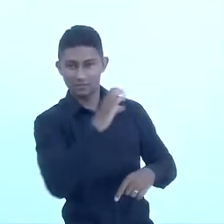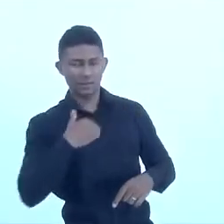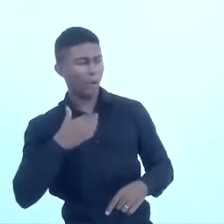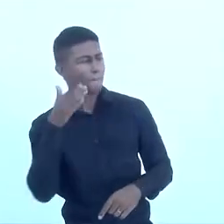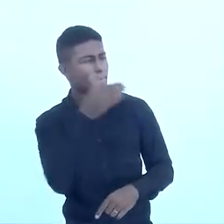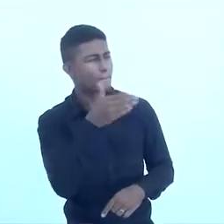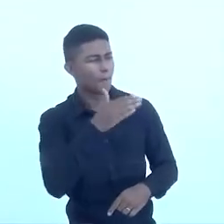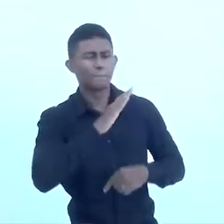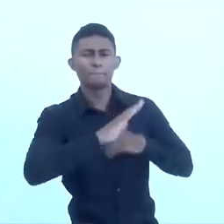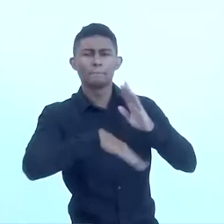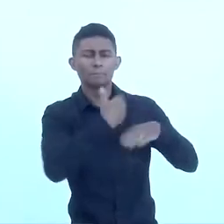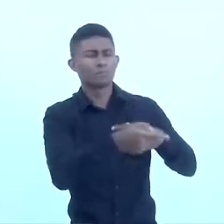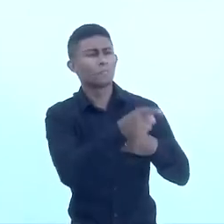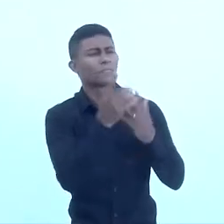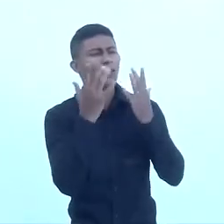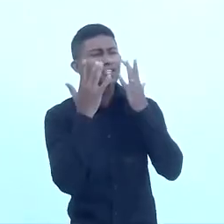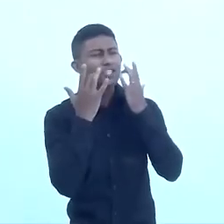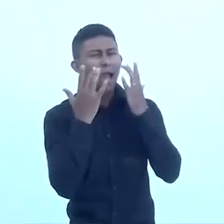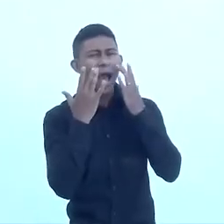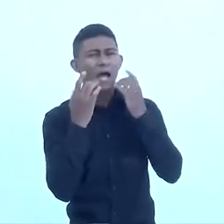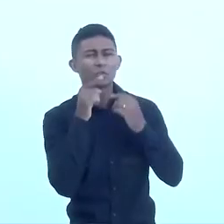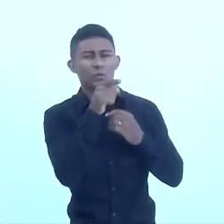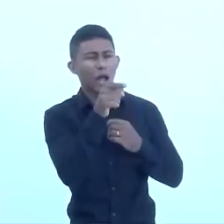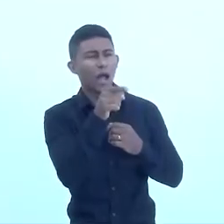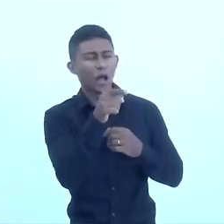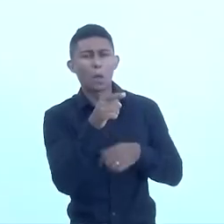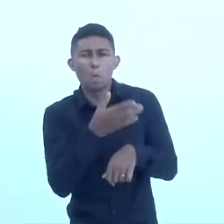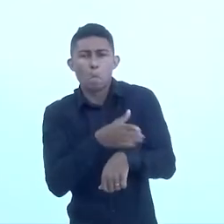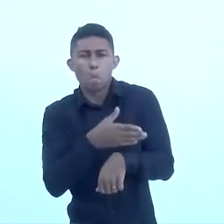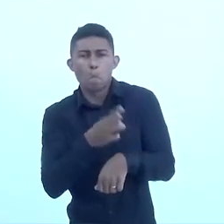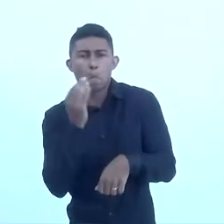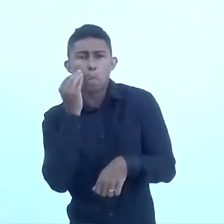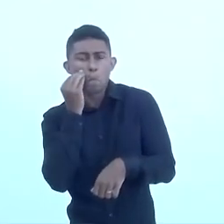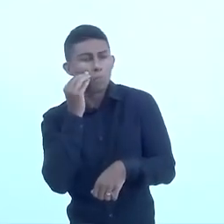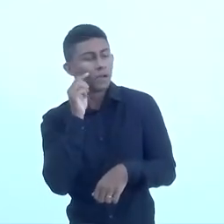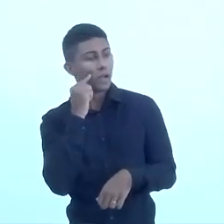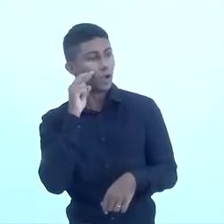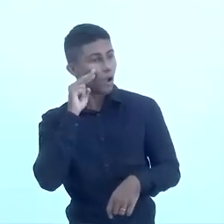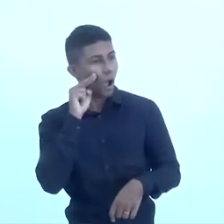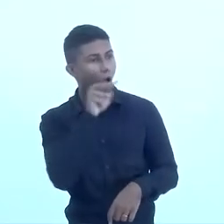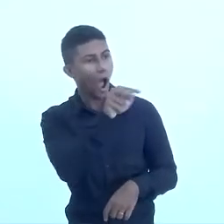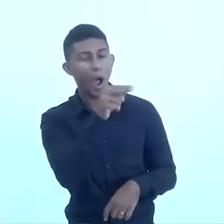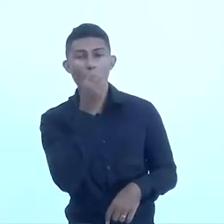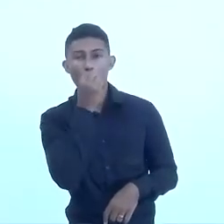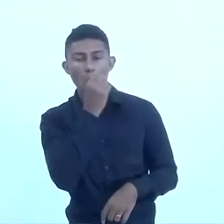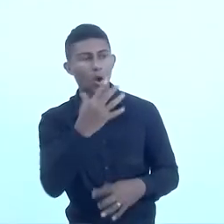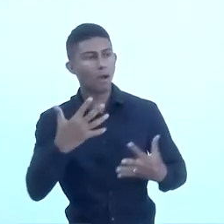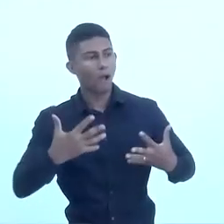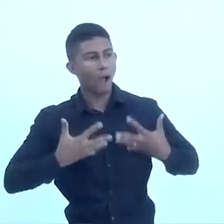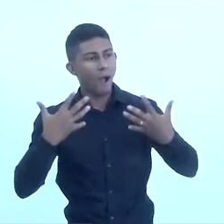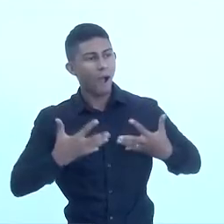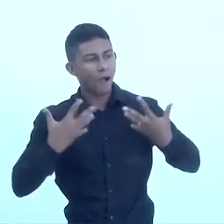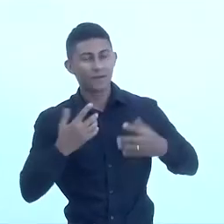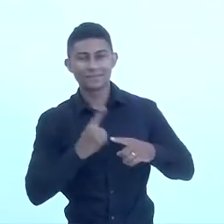amador. O teatro amador me estimula muito, porque me